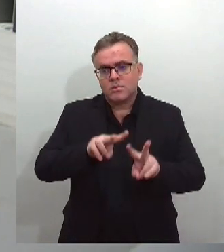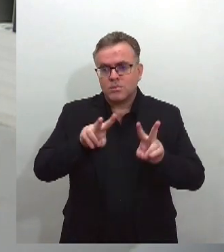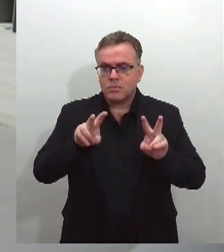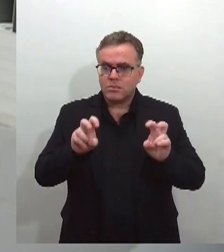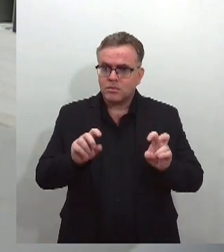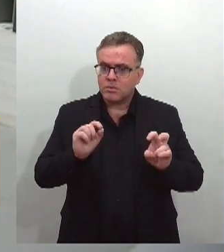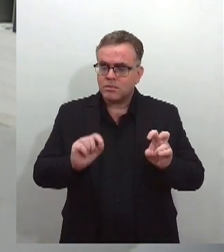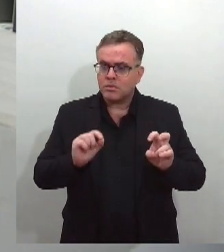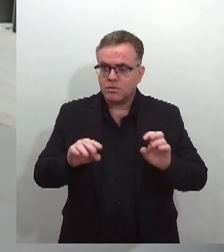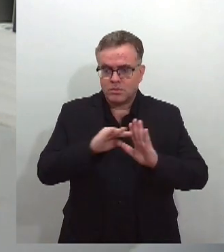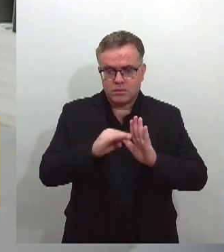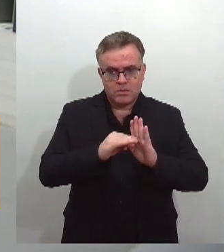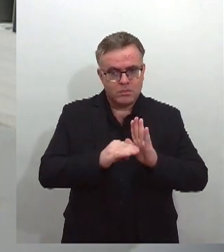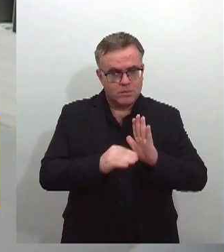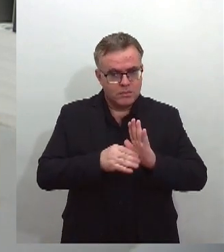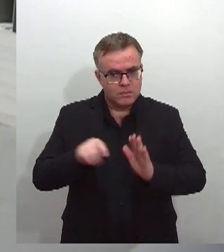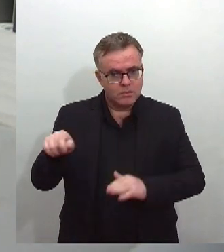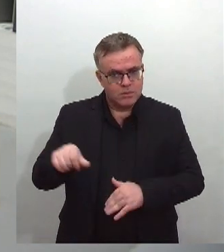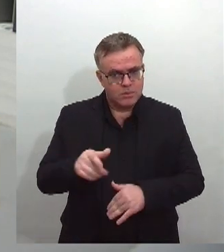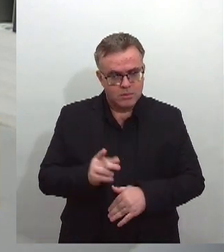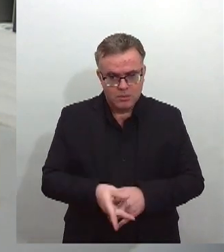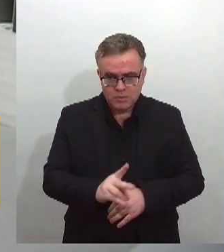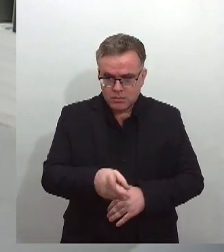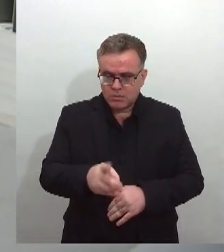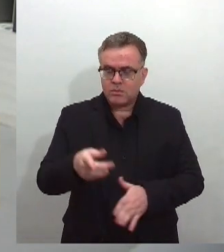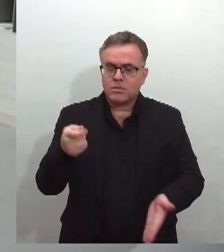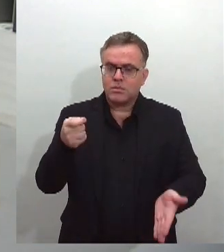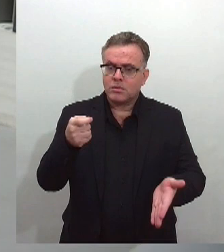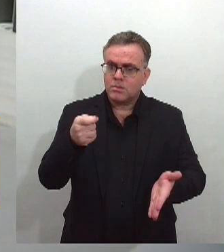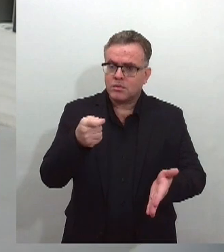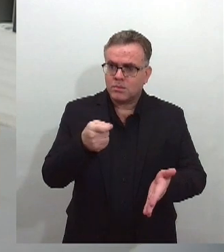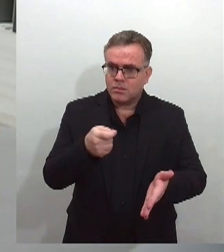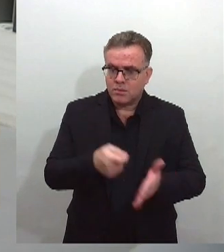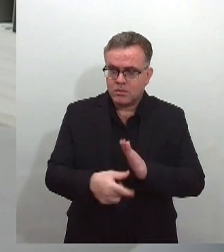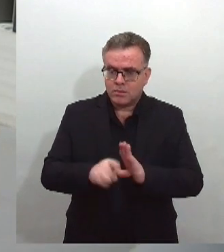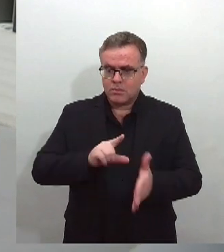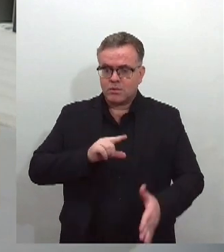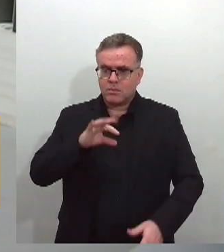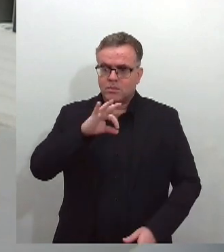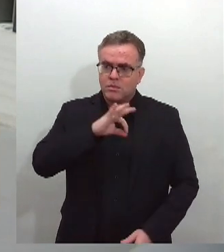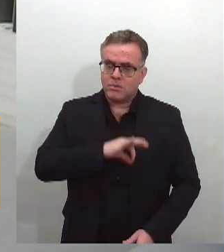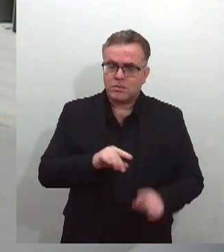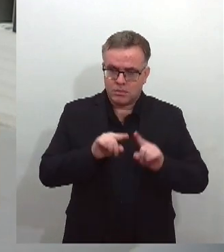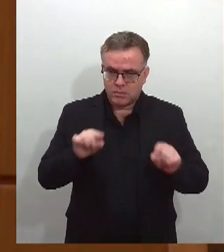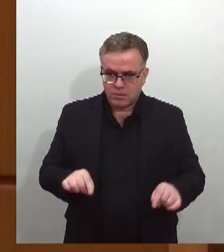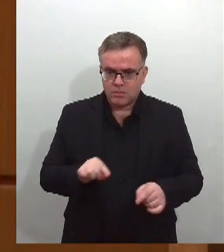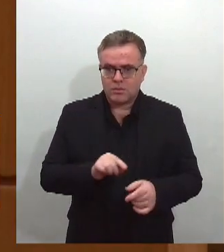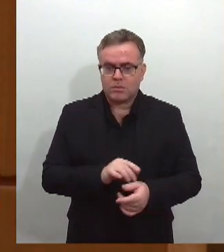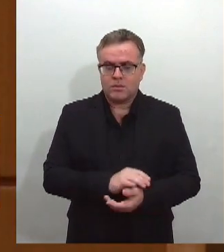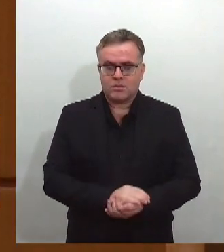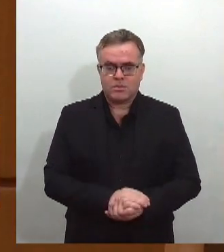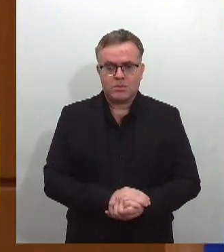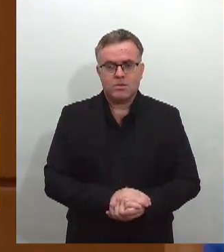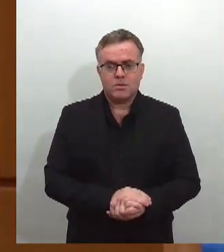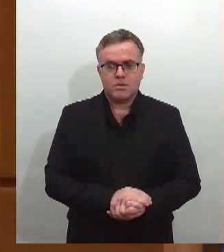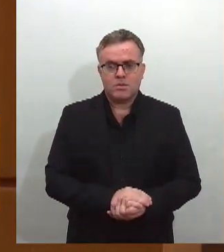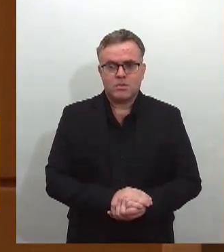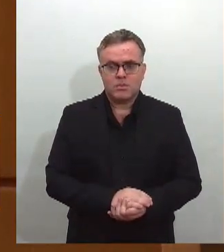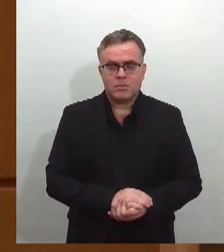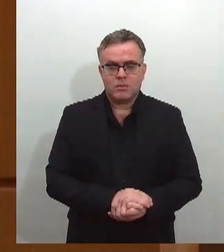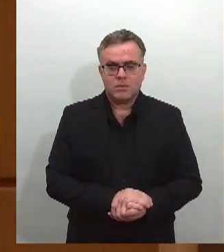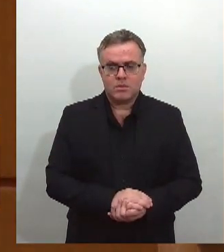regulamentação do abono permanência e o pagamento antecipado dos salários dos servidores do Estado. Abrindo o